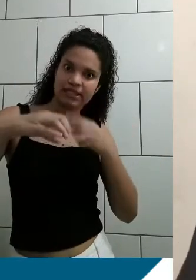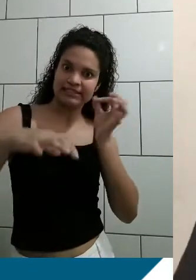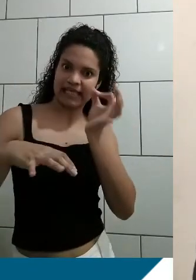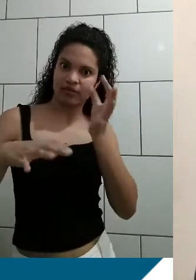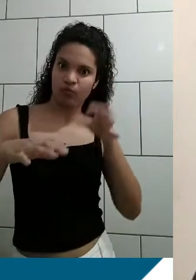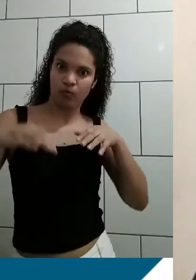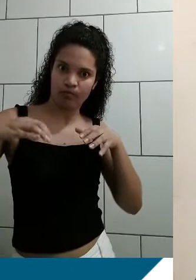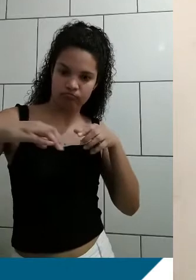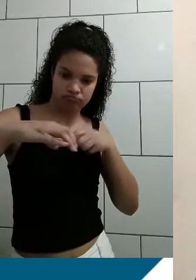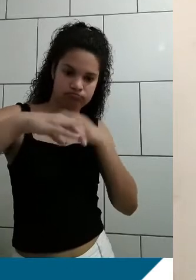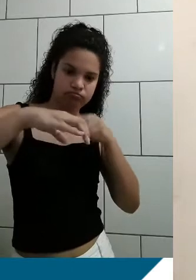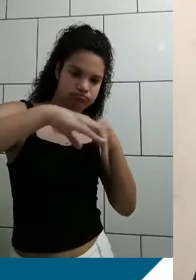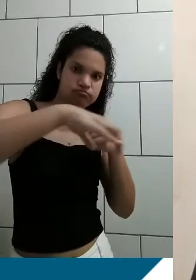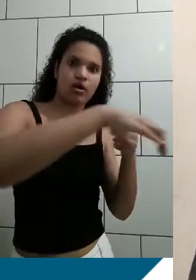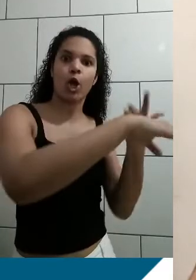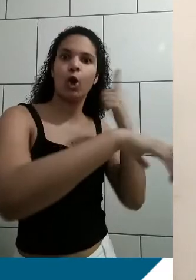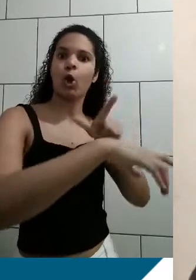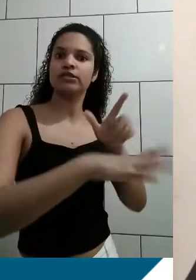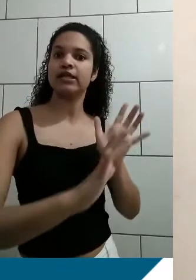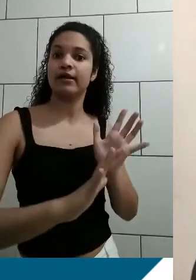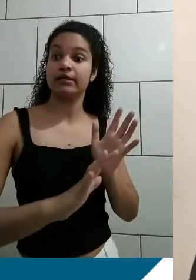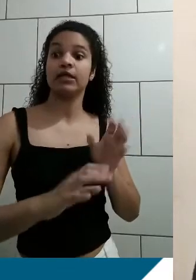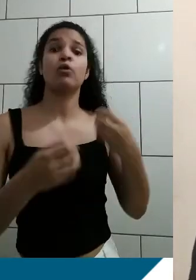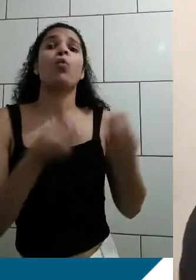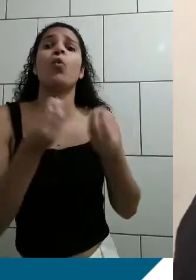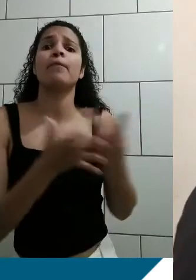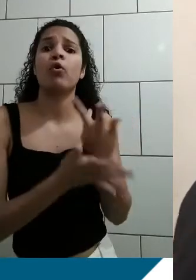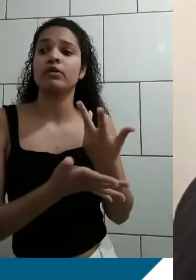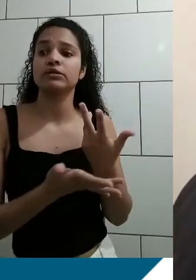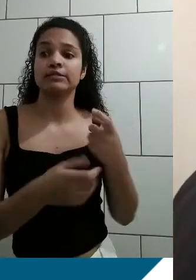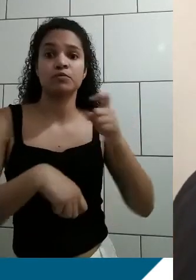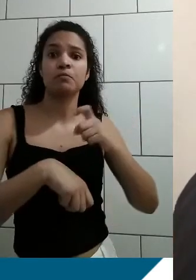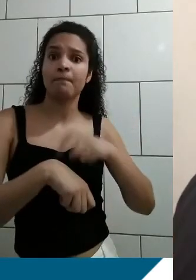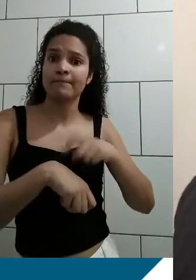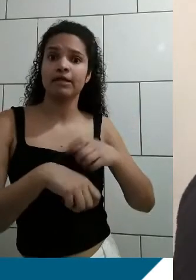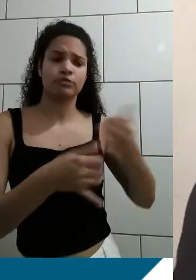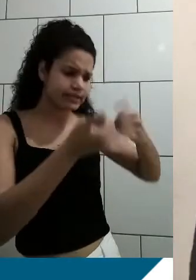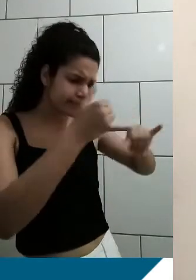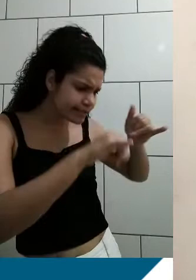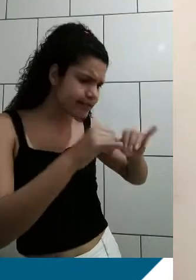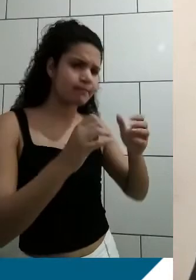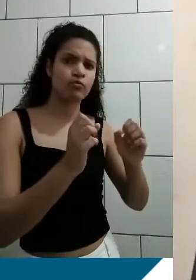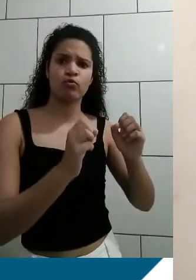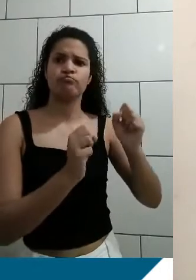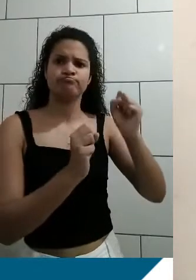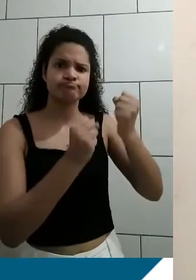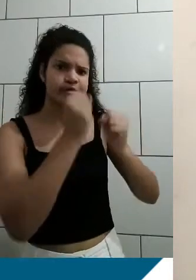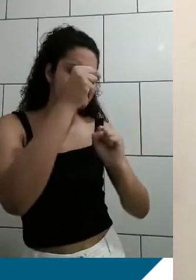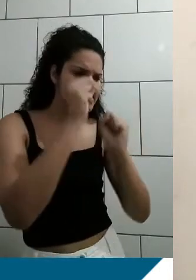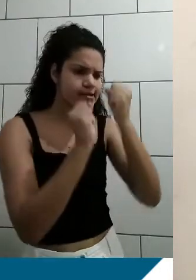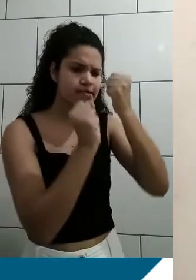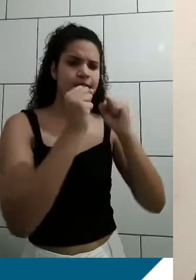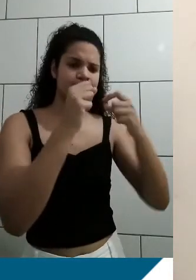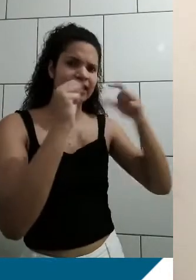processo que envolve ali a combustão, devido a um centelhamento e uma explosão, a gente consegue fazer com que o